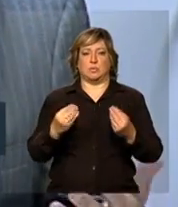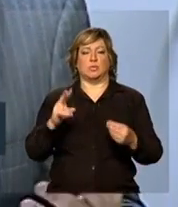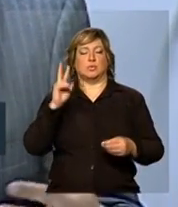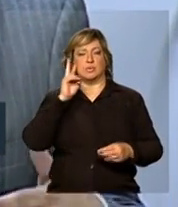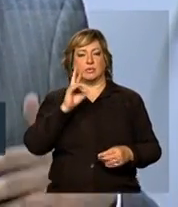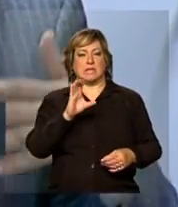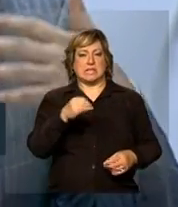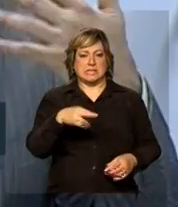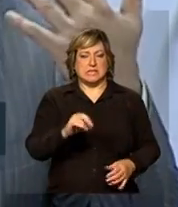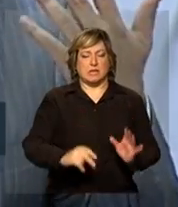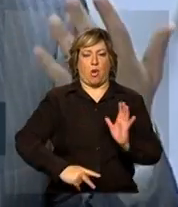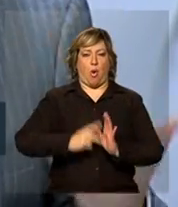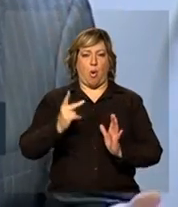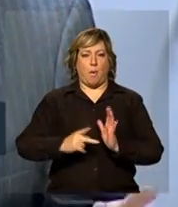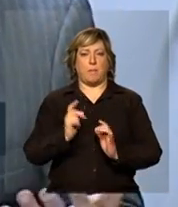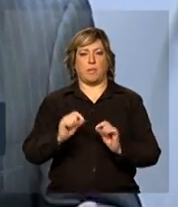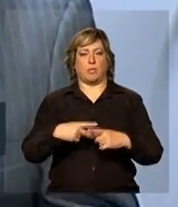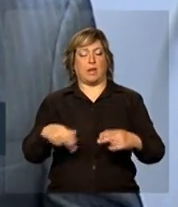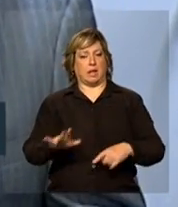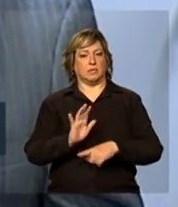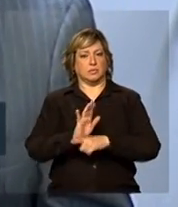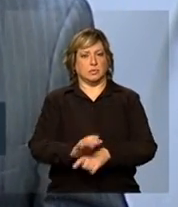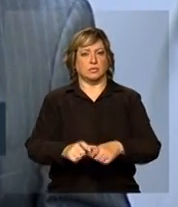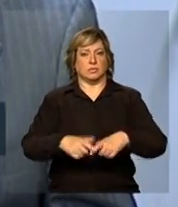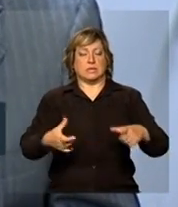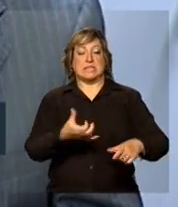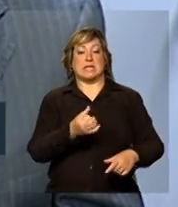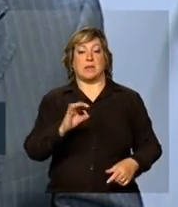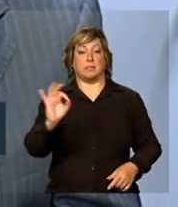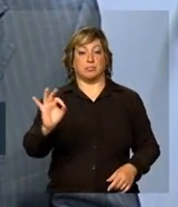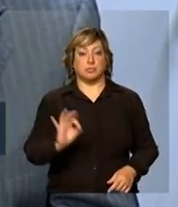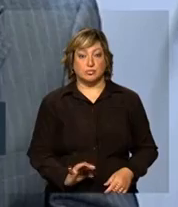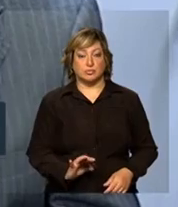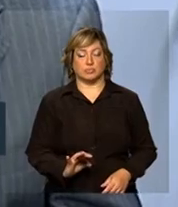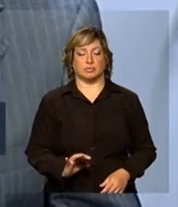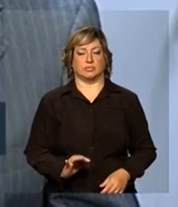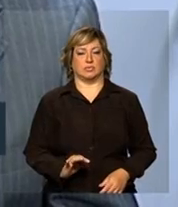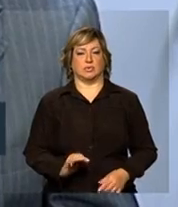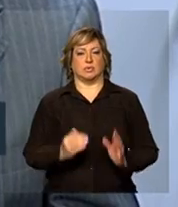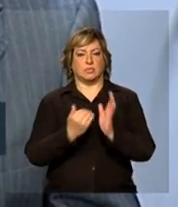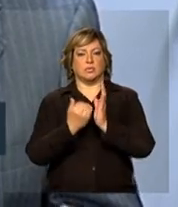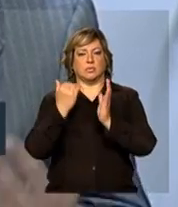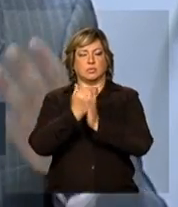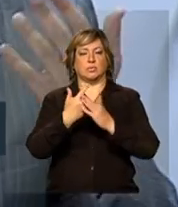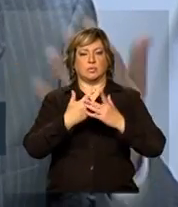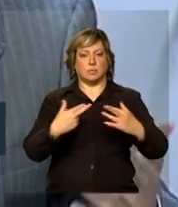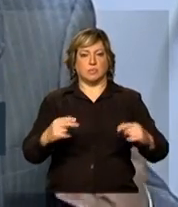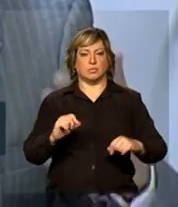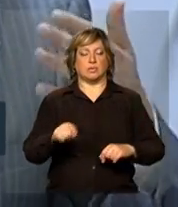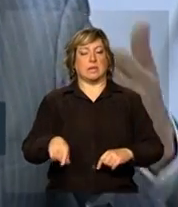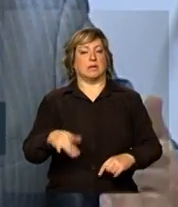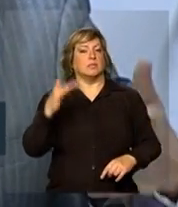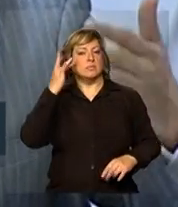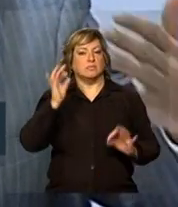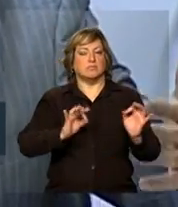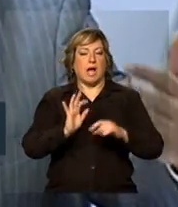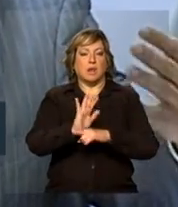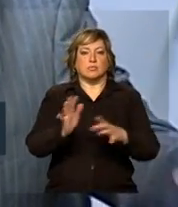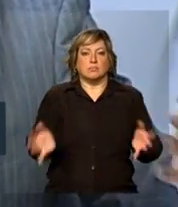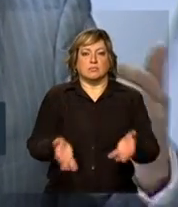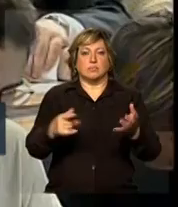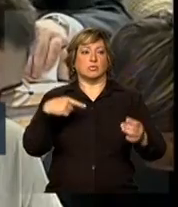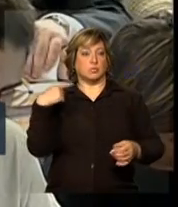os centros transplantadores, esse incentivo de 60% no reajuste do procedimento era uma estratégia para estimular